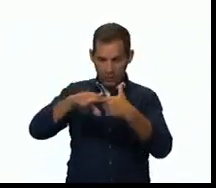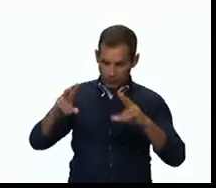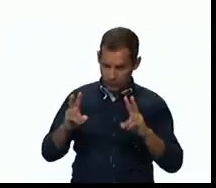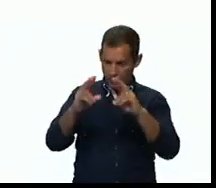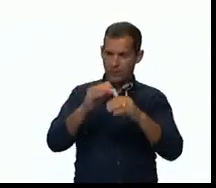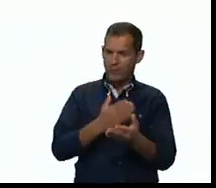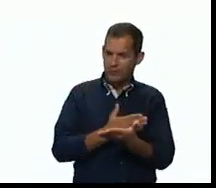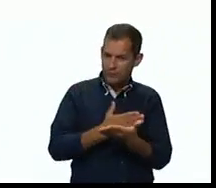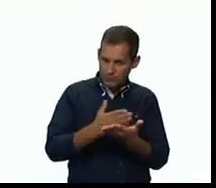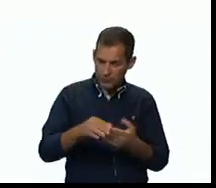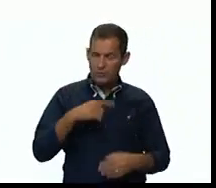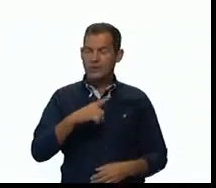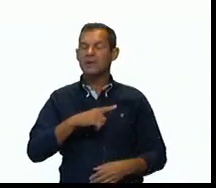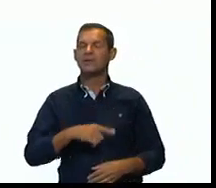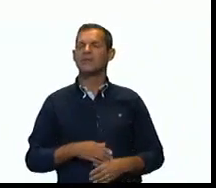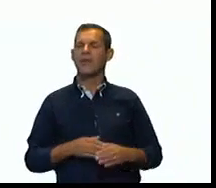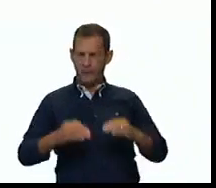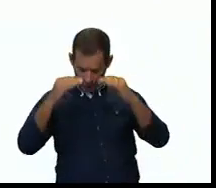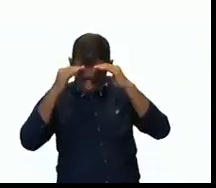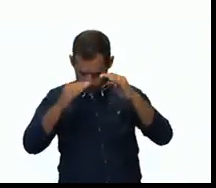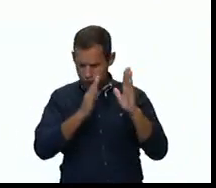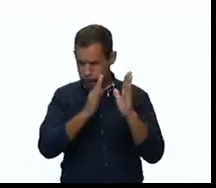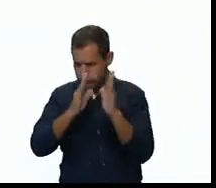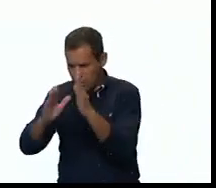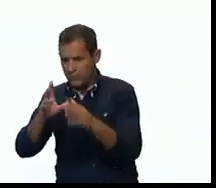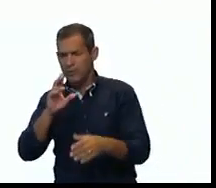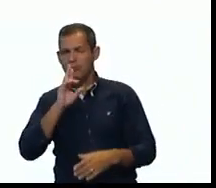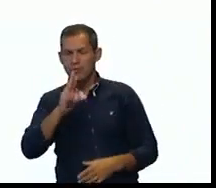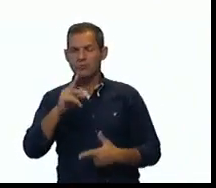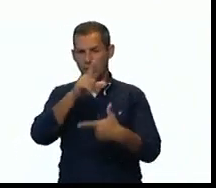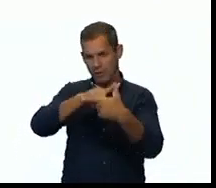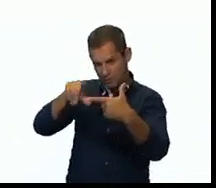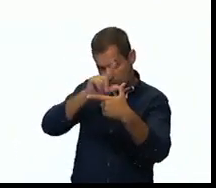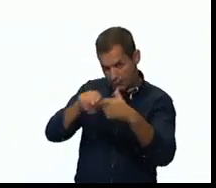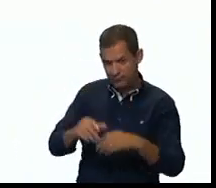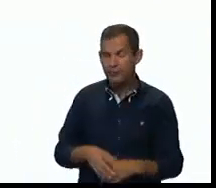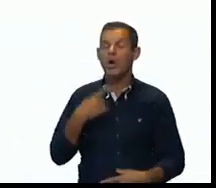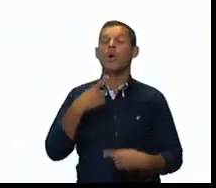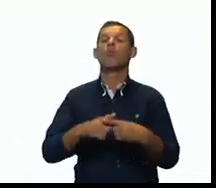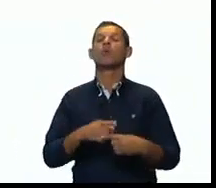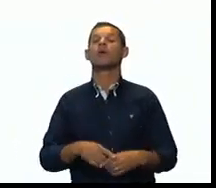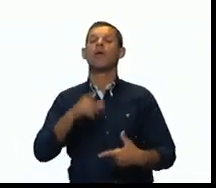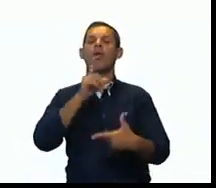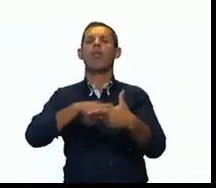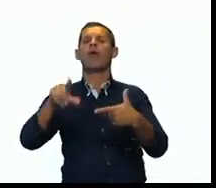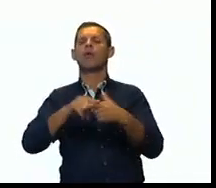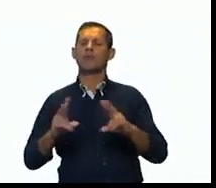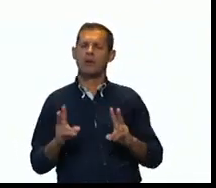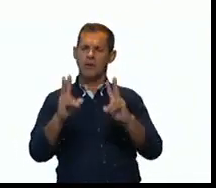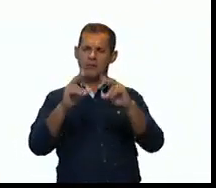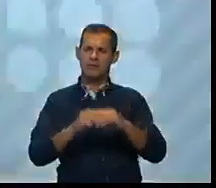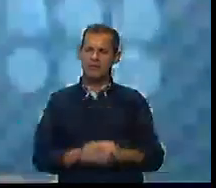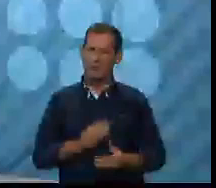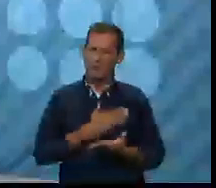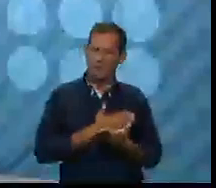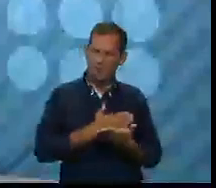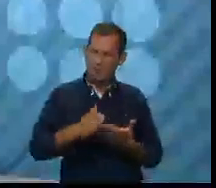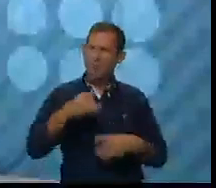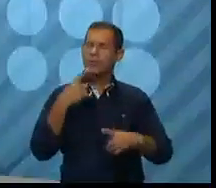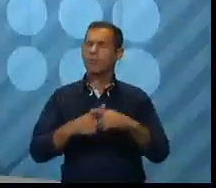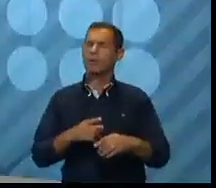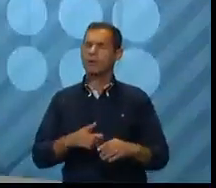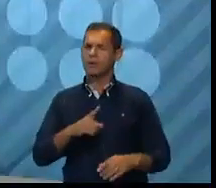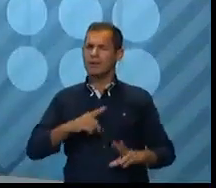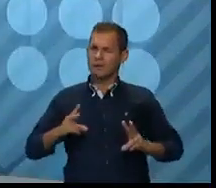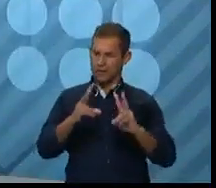valor inicial. Nós temos que seguir alguns passos para resolver esse problema. Por que ele é um problema de valor inicial? Porque ele